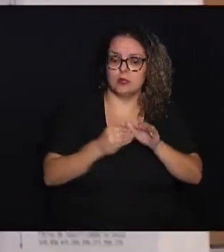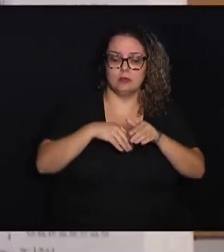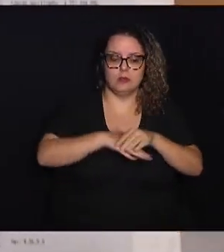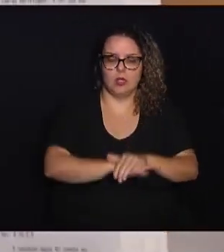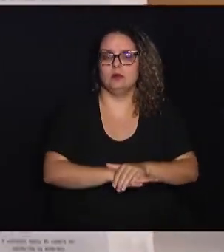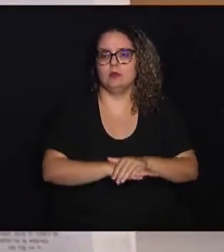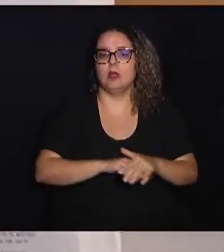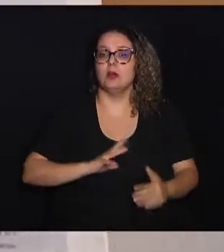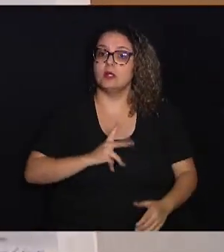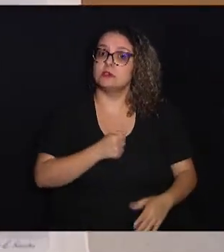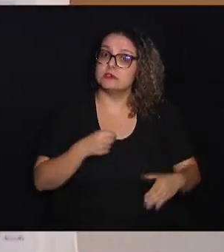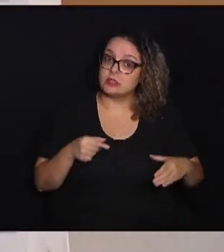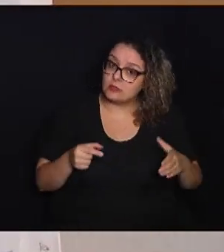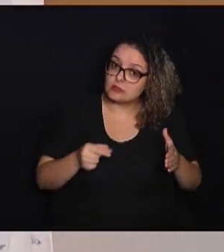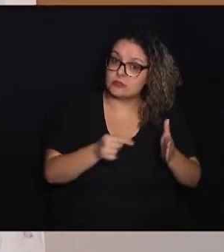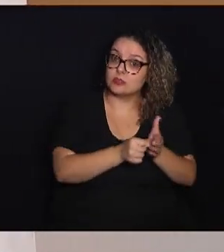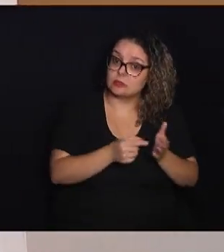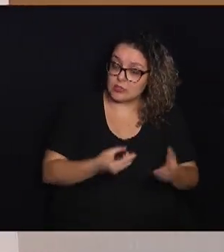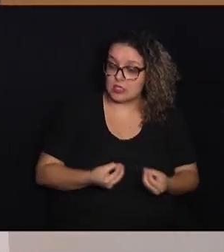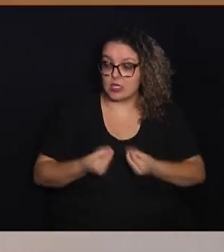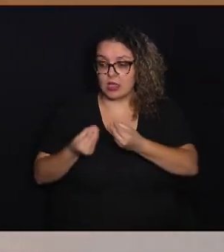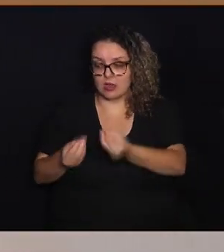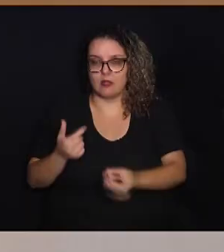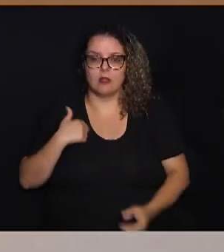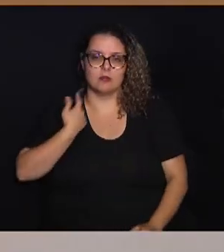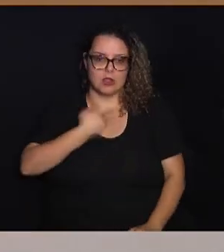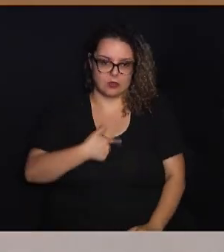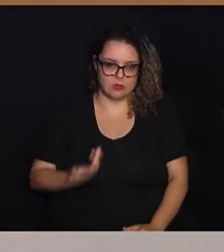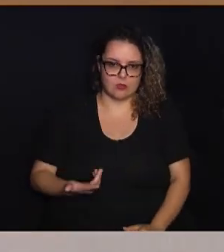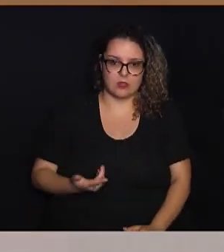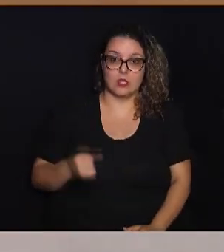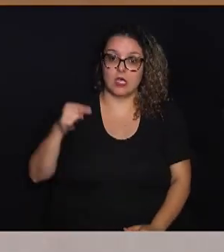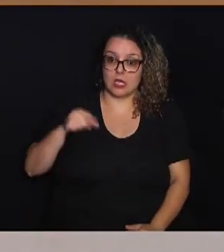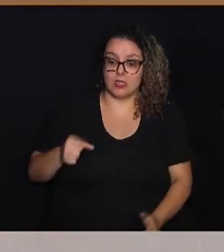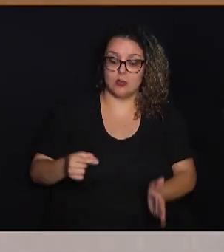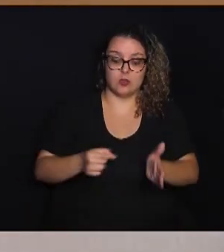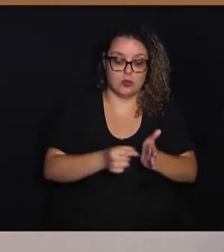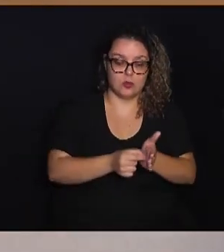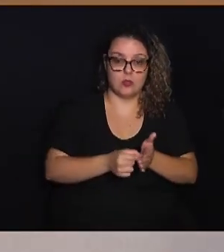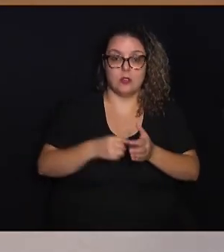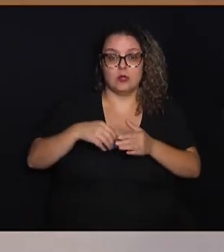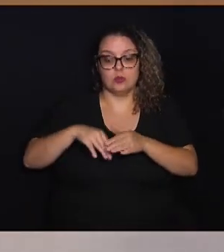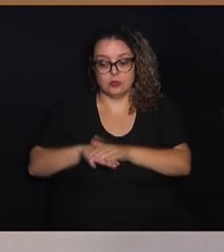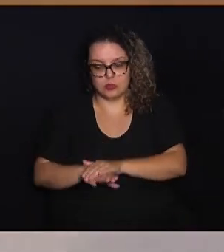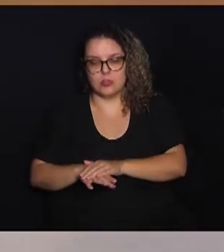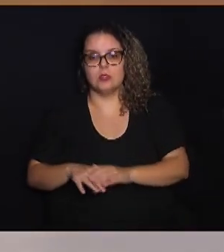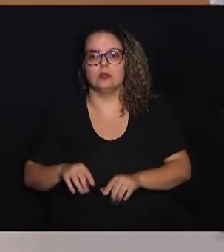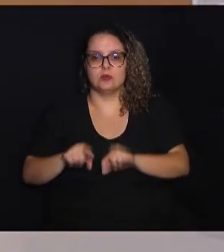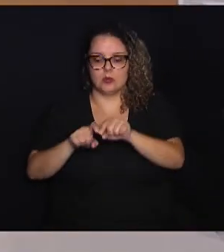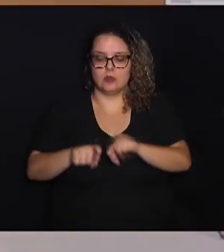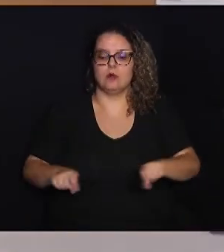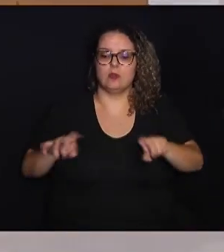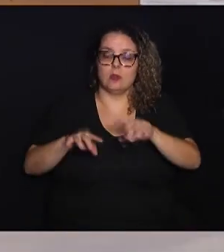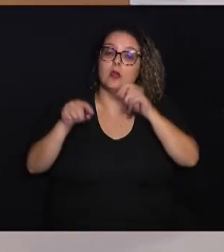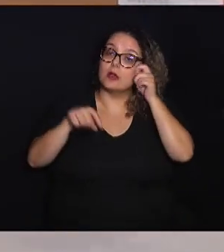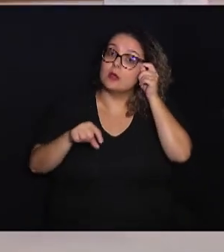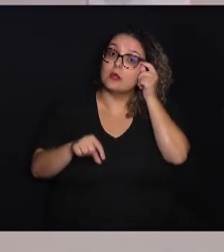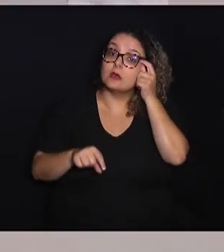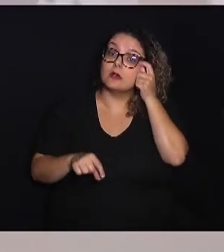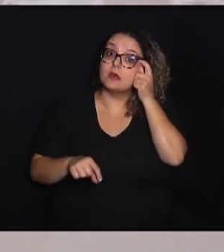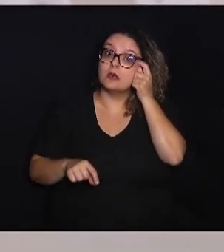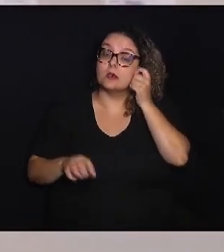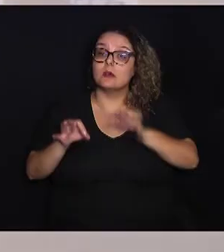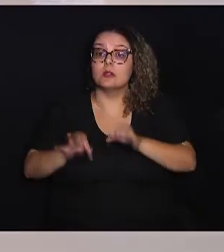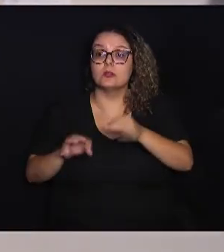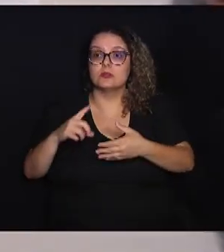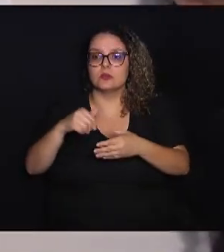naquele pendrive que é trazido para a gente. Esse pendrive ele é inserido no computador aqui na Justiça Eleitoral e esses dados